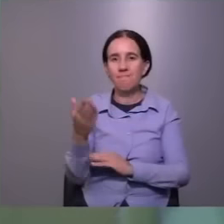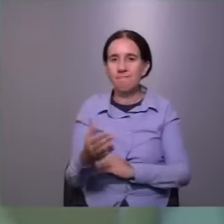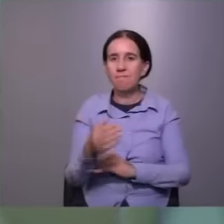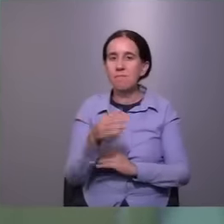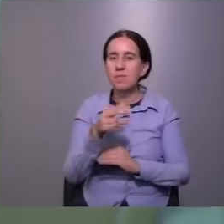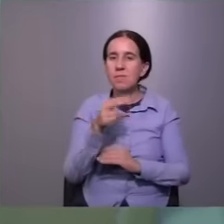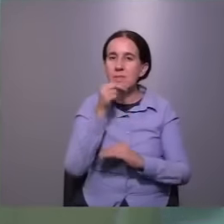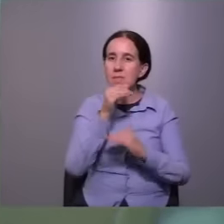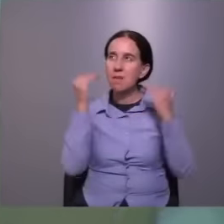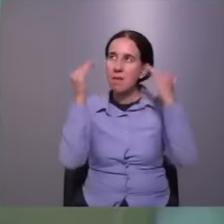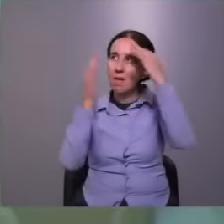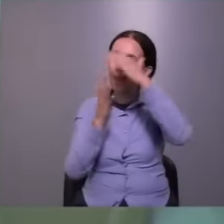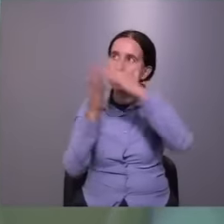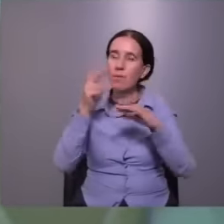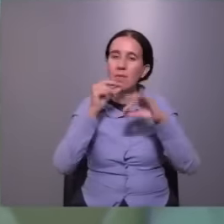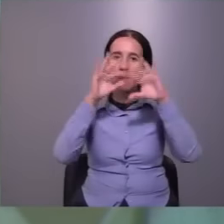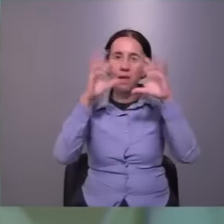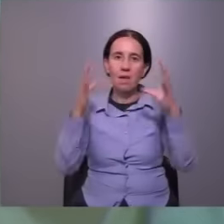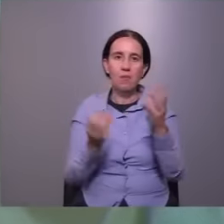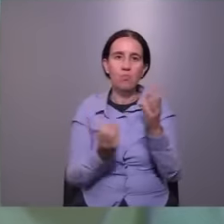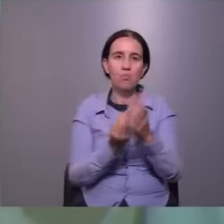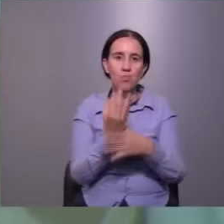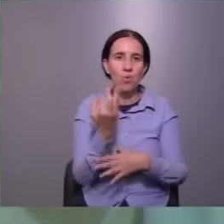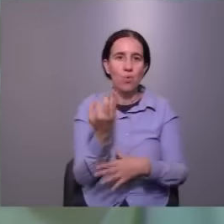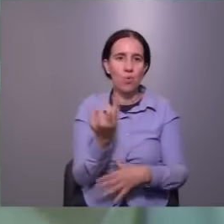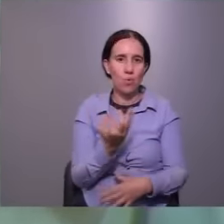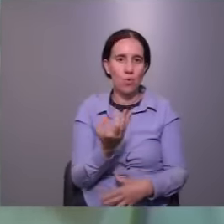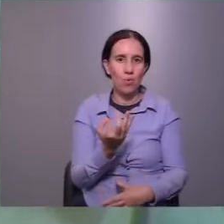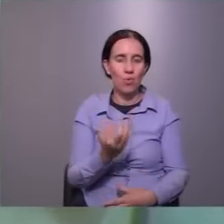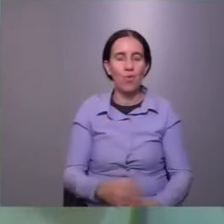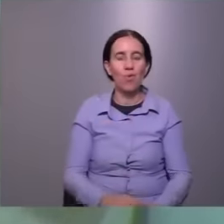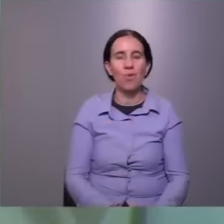Adiutorium nostrum in nomine Domini.